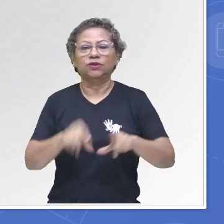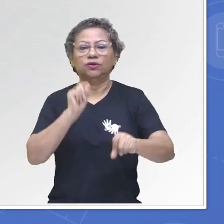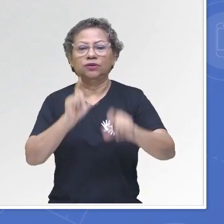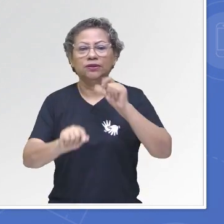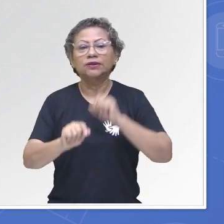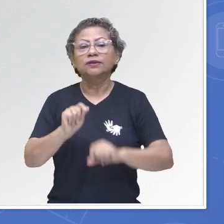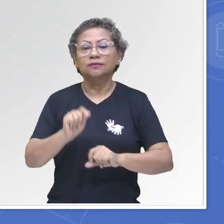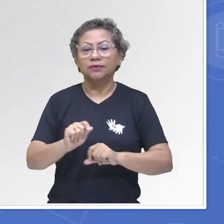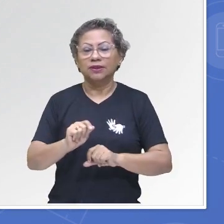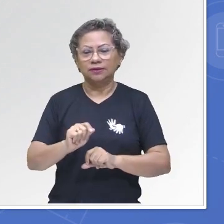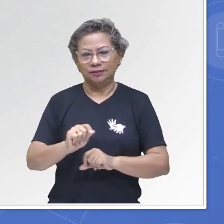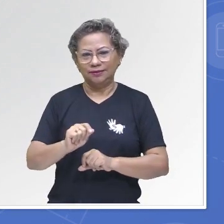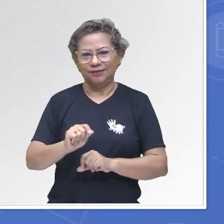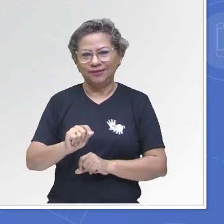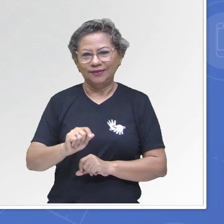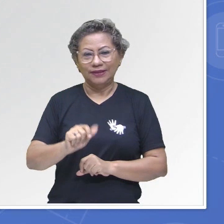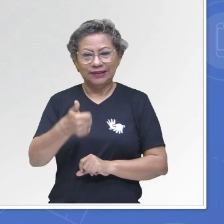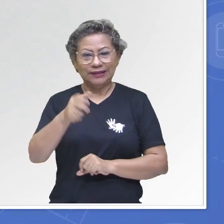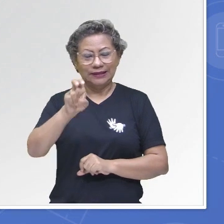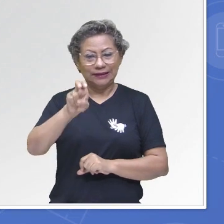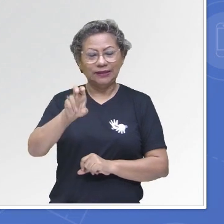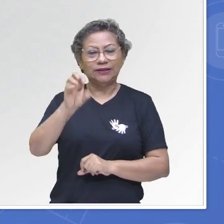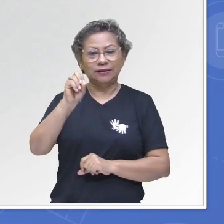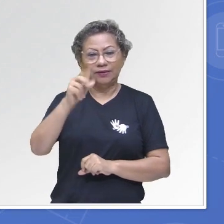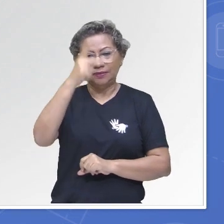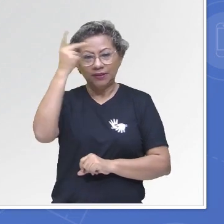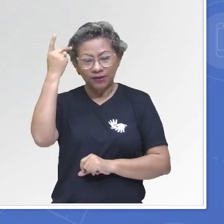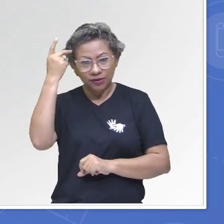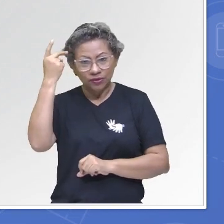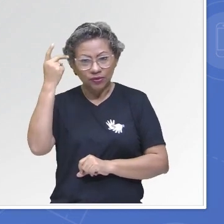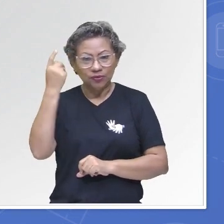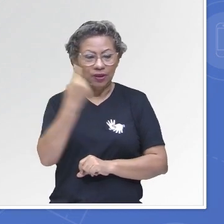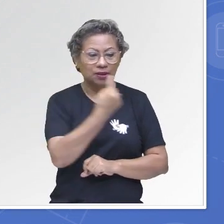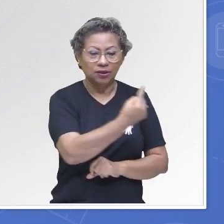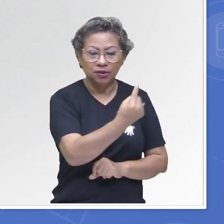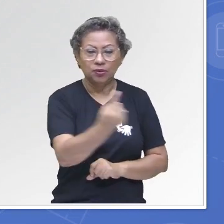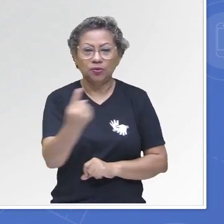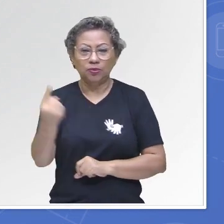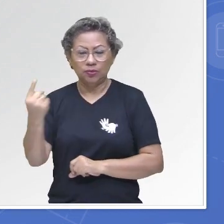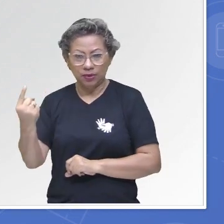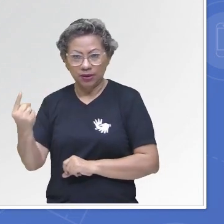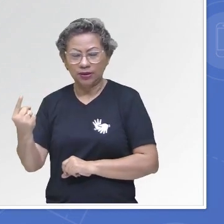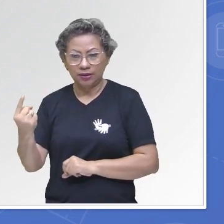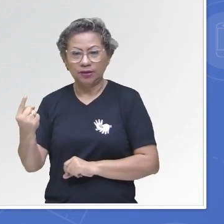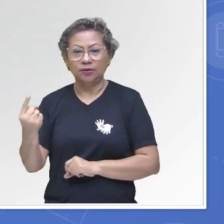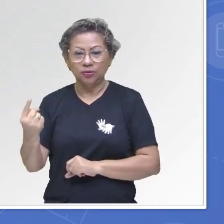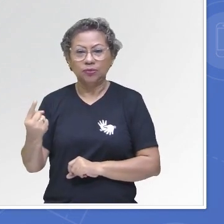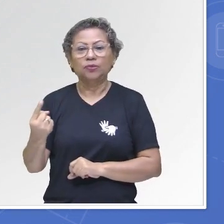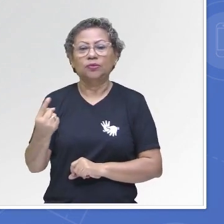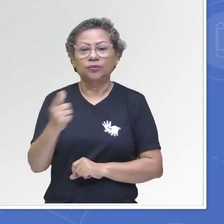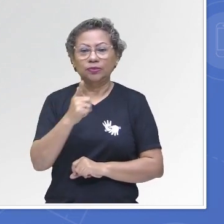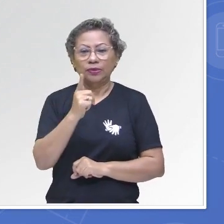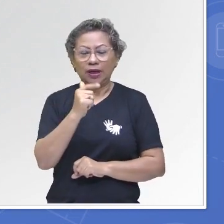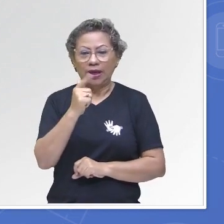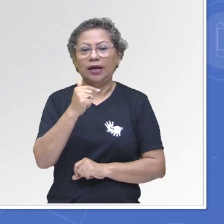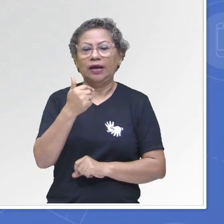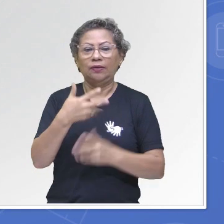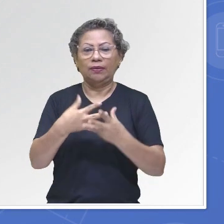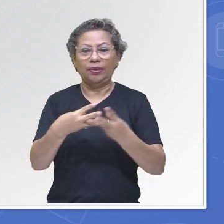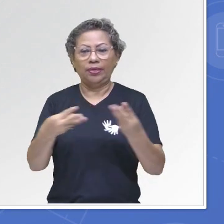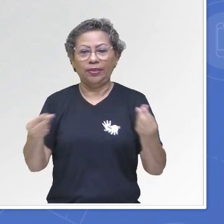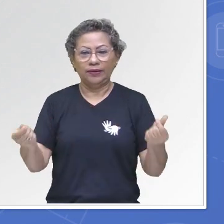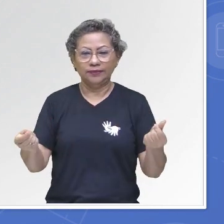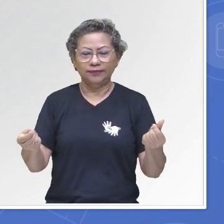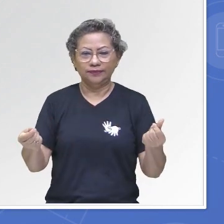funcionários e mensurada a quantidade de litros de água consumida por cada um no período de 30 dias. Então a gente vai determinar juntos